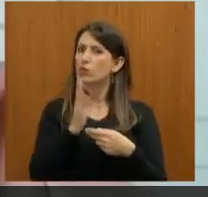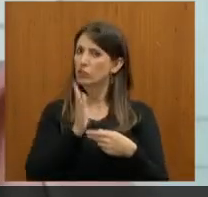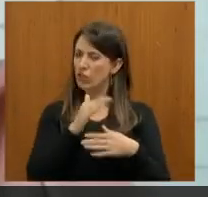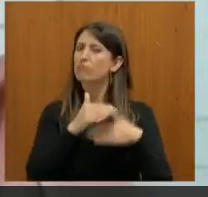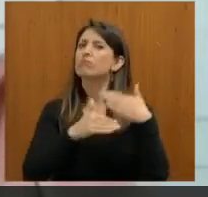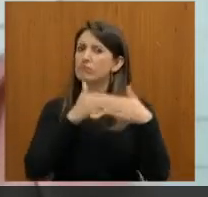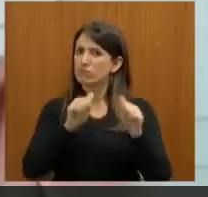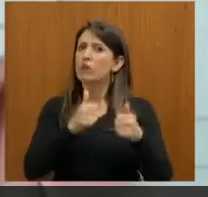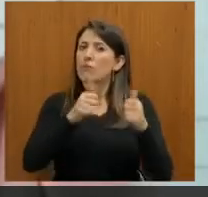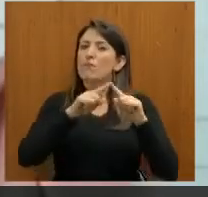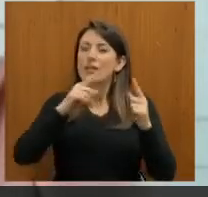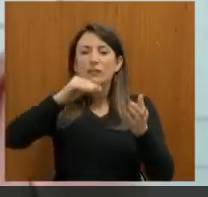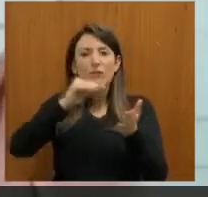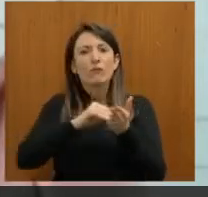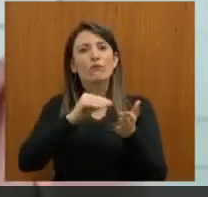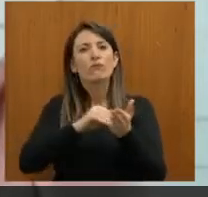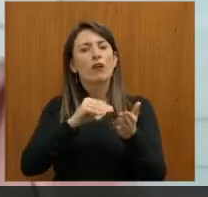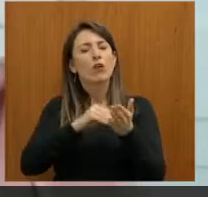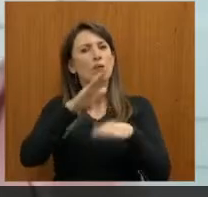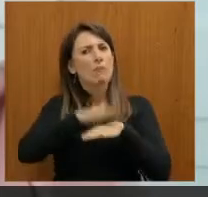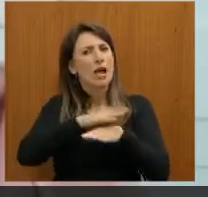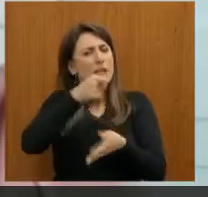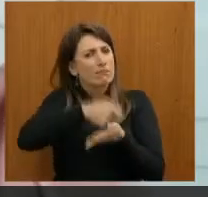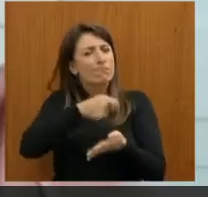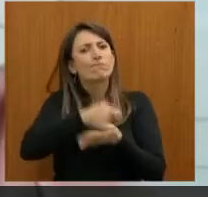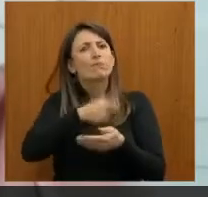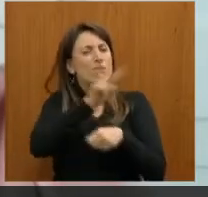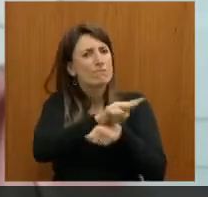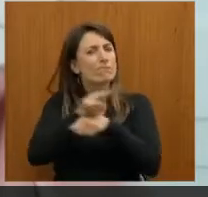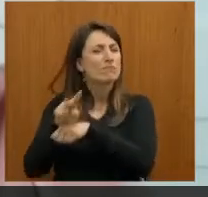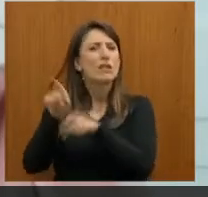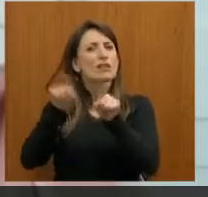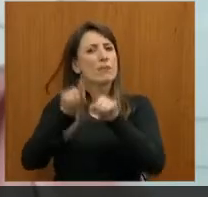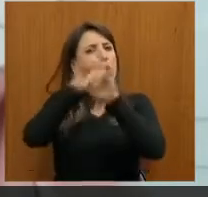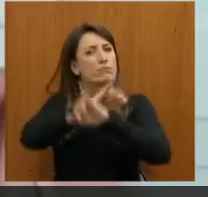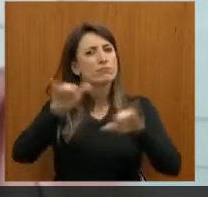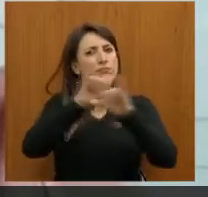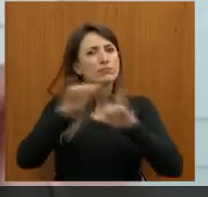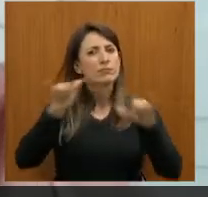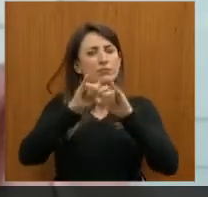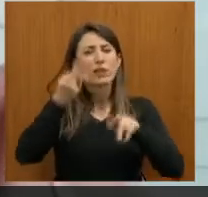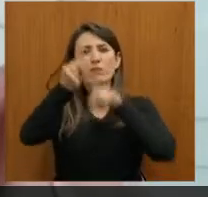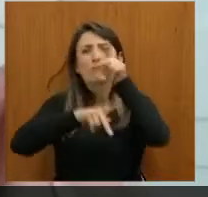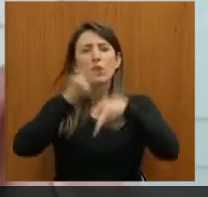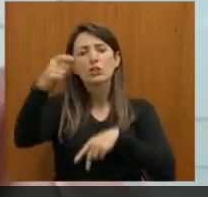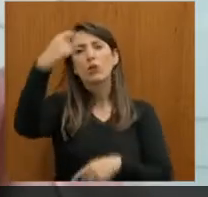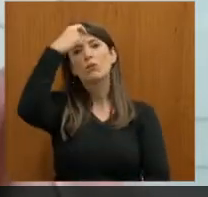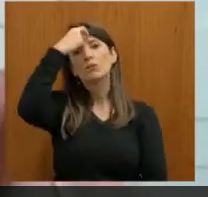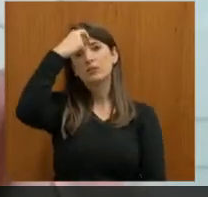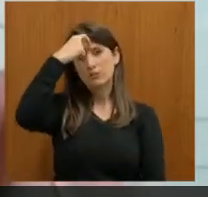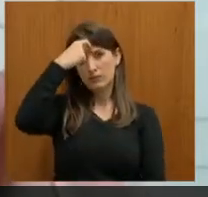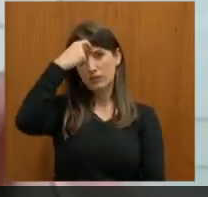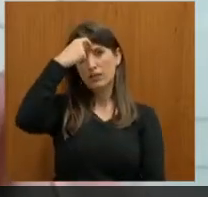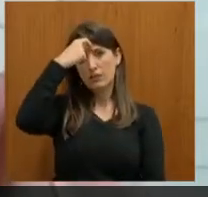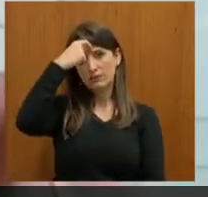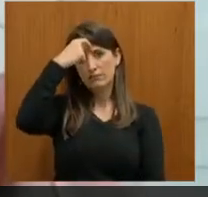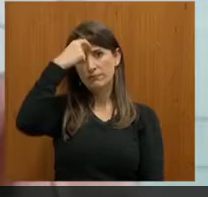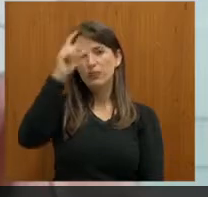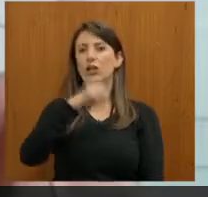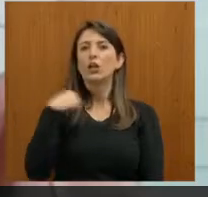uma maior efetividade no sentido de conscientização das pessoas né então